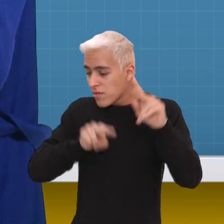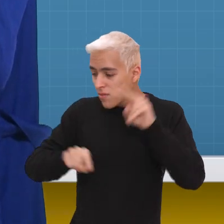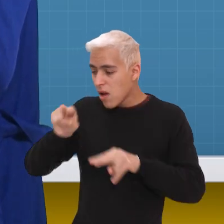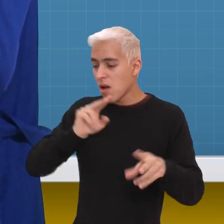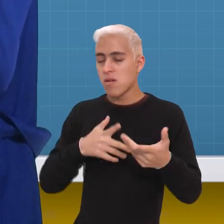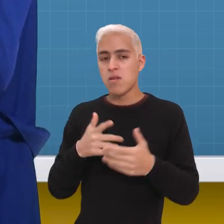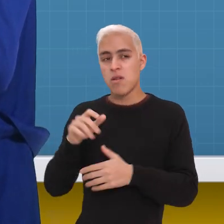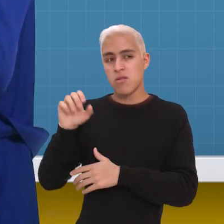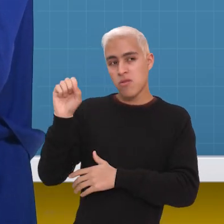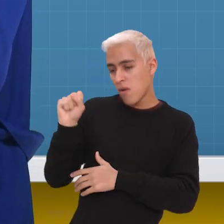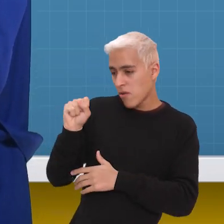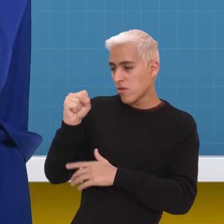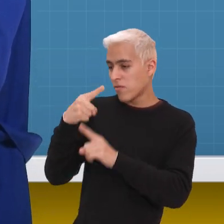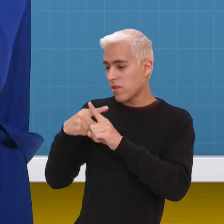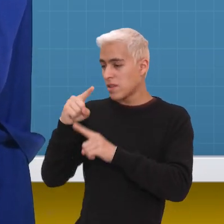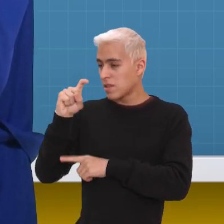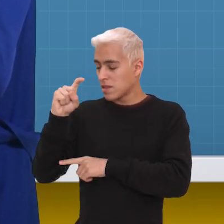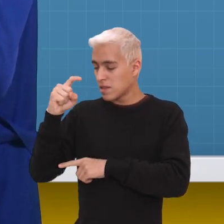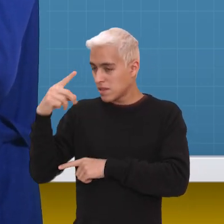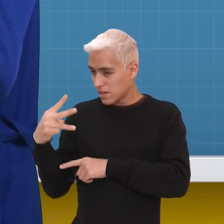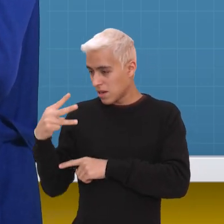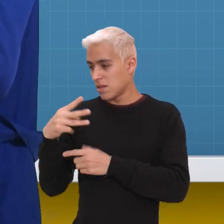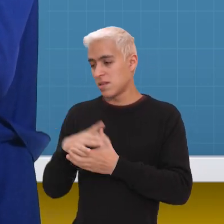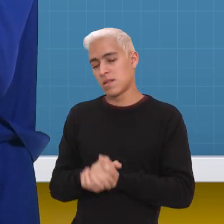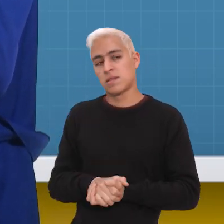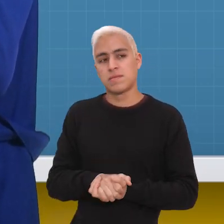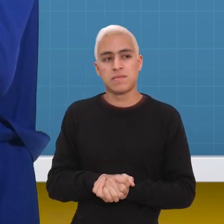visualizar. Coloca lá, 8 vezes 3.